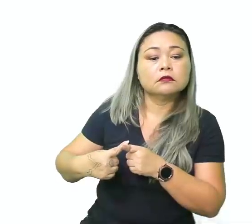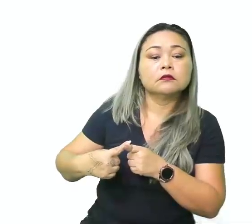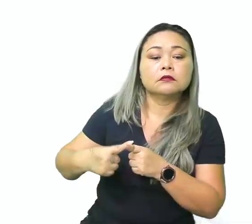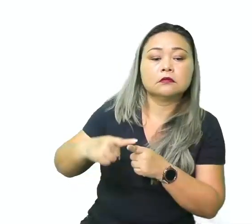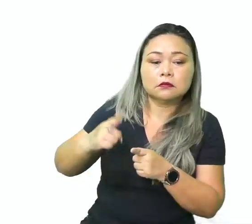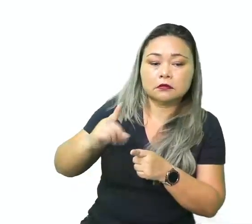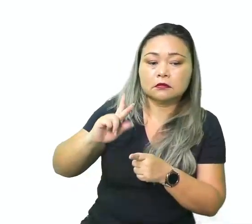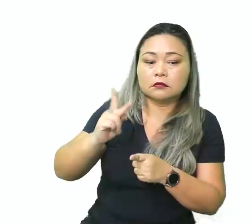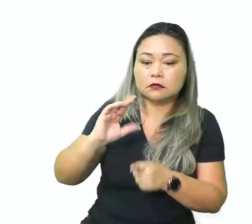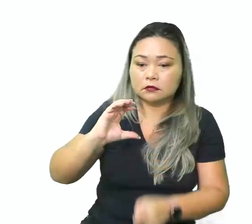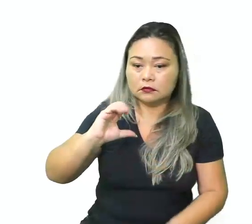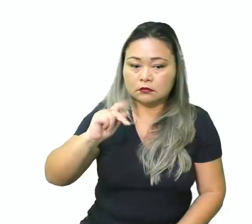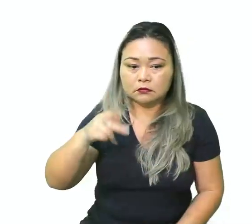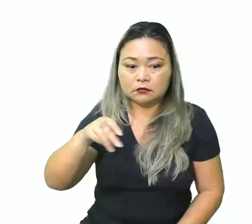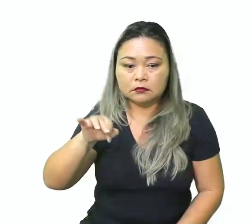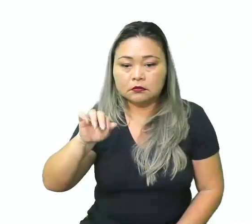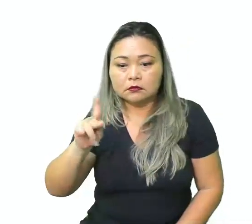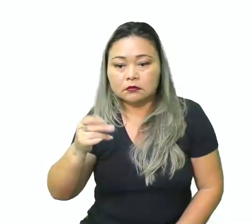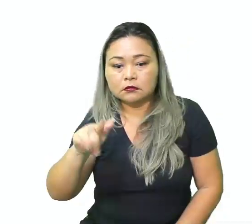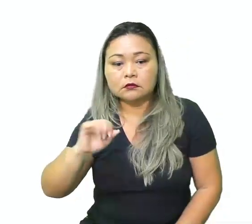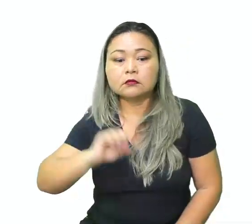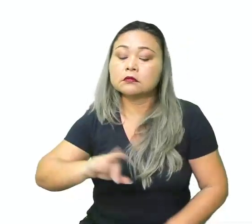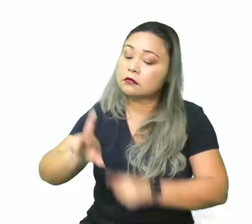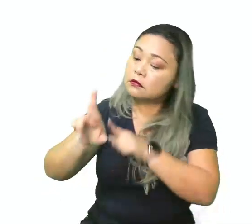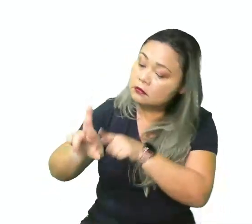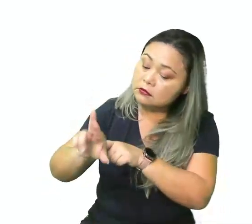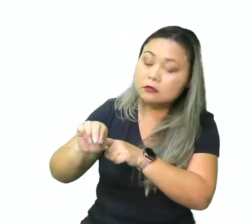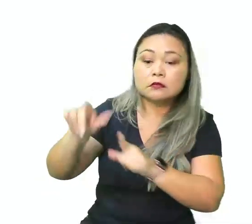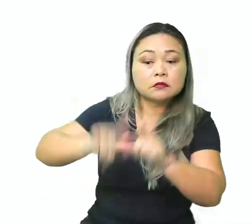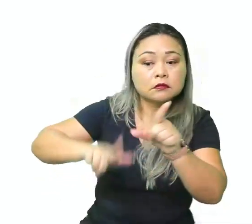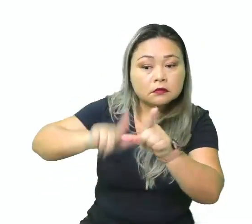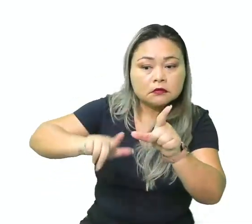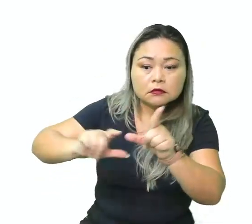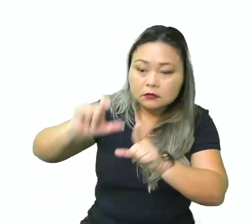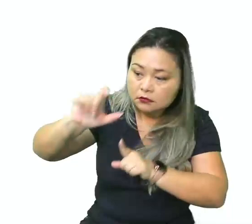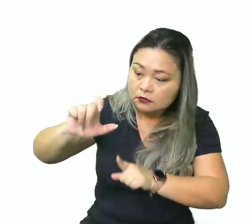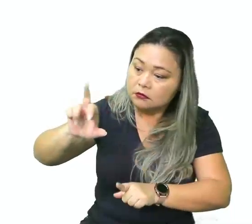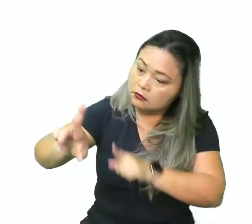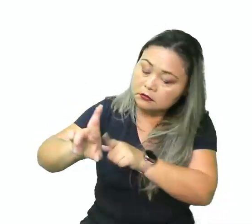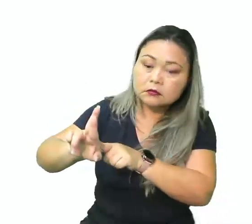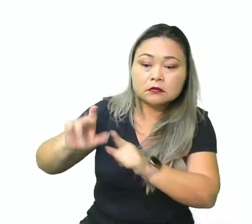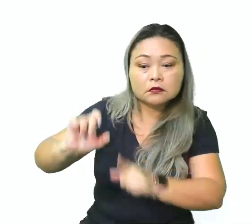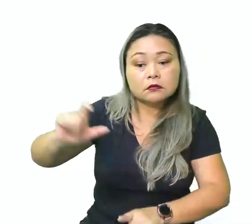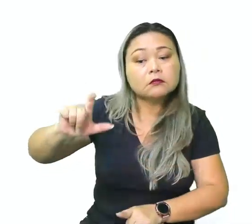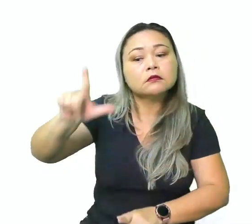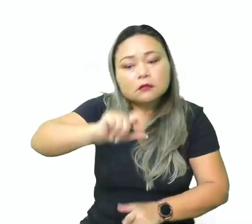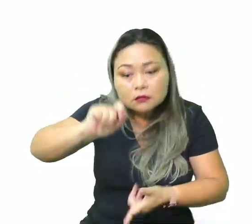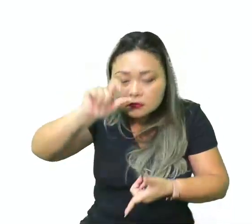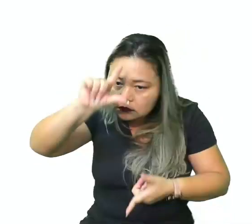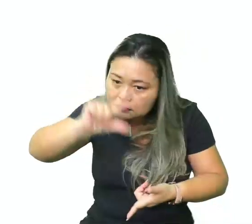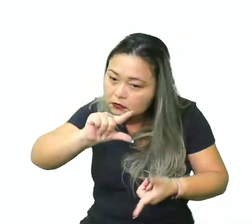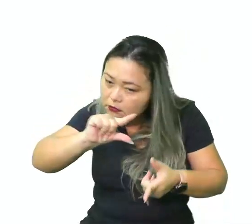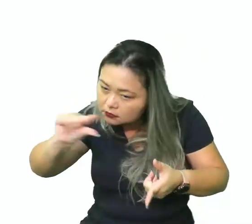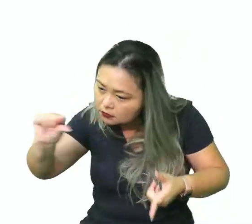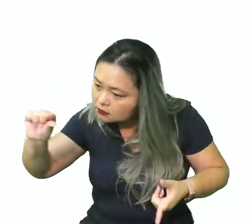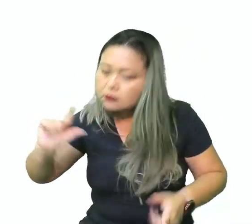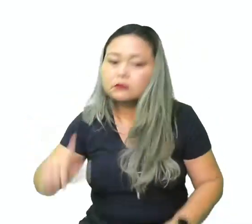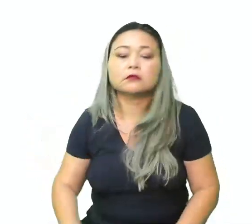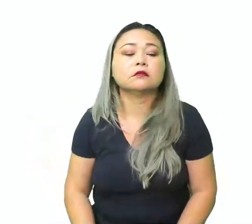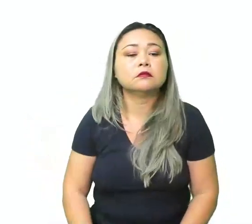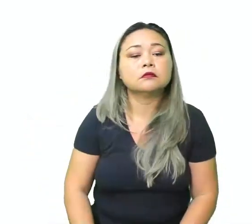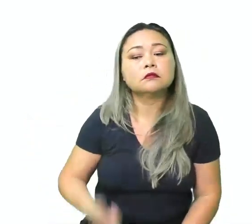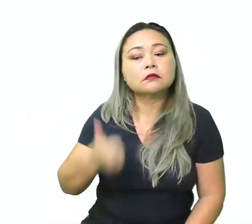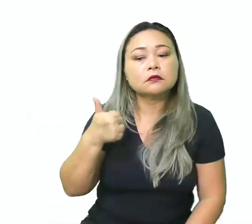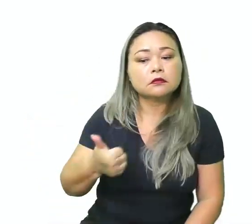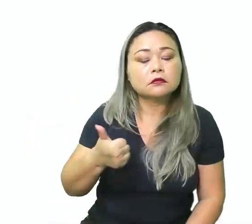Campephyllus está escrito com letra maiúscula, mas robustus está com também a primeira letra em maiúsculo. Ele tem que ser todo minúsculo,